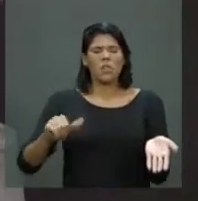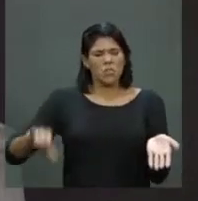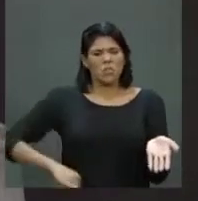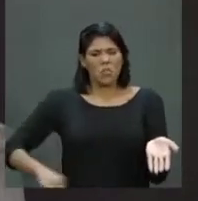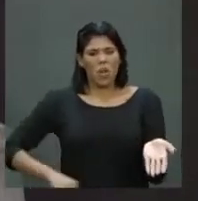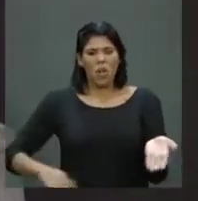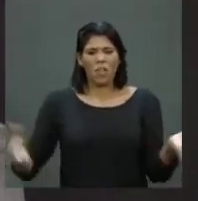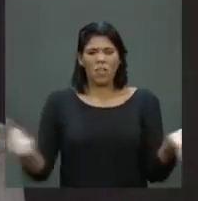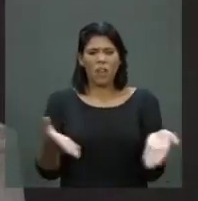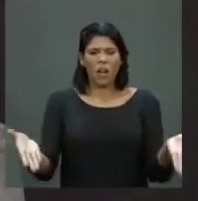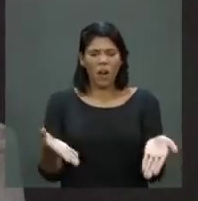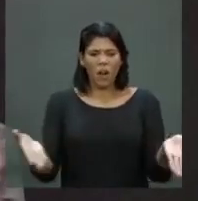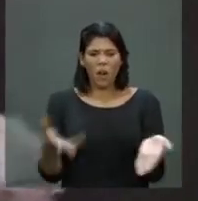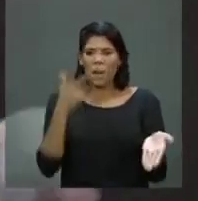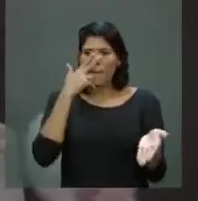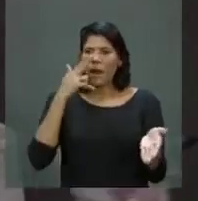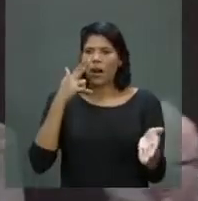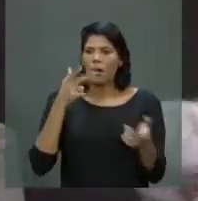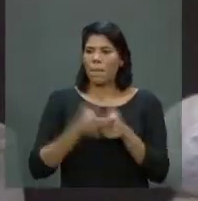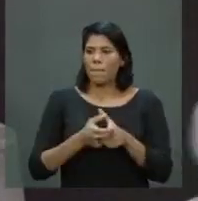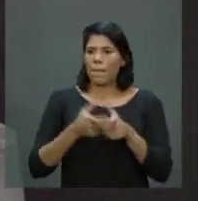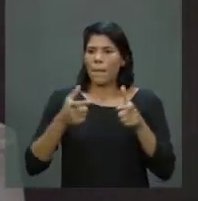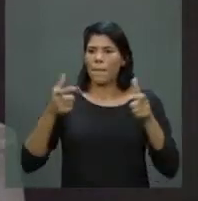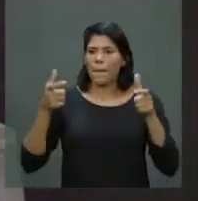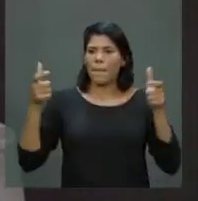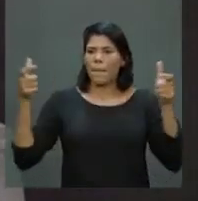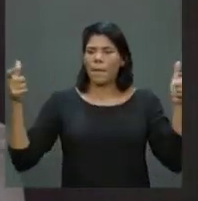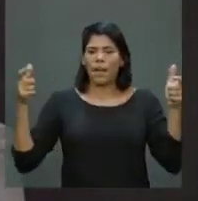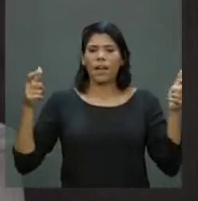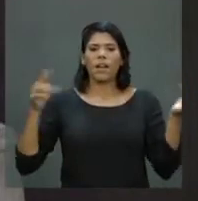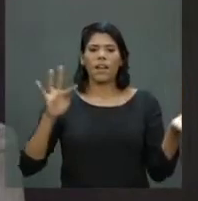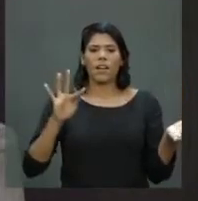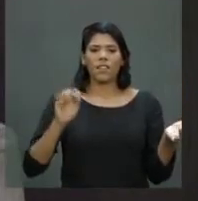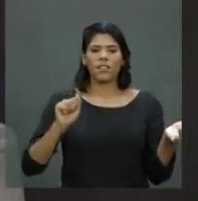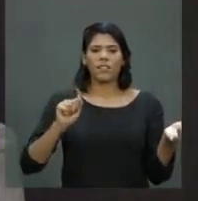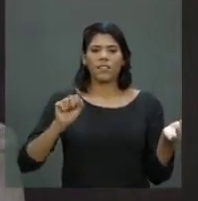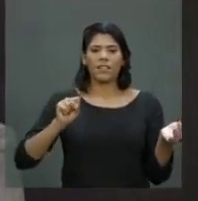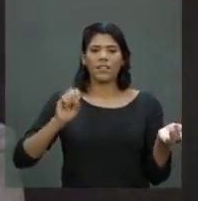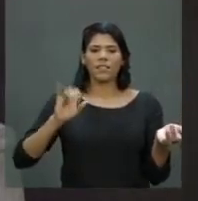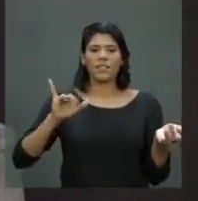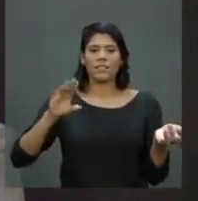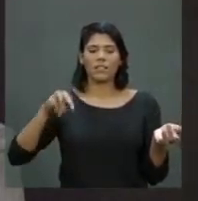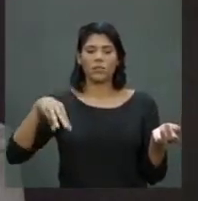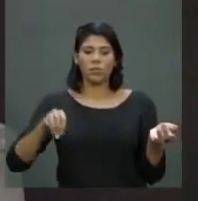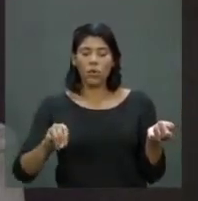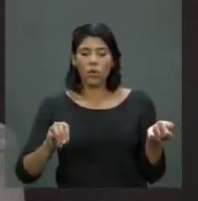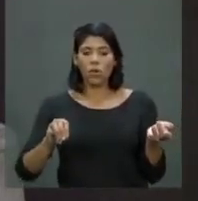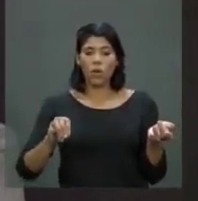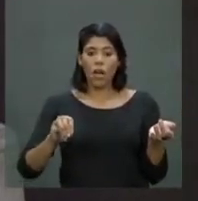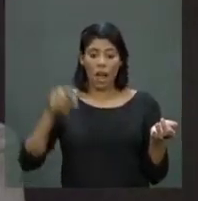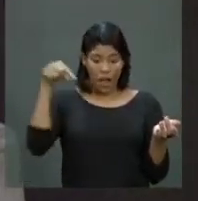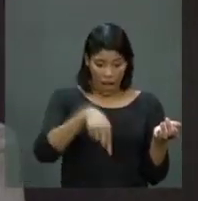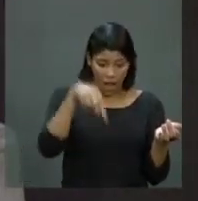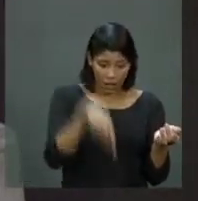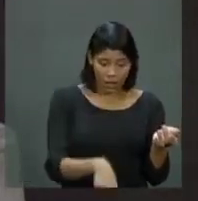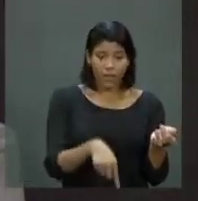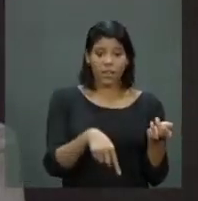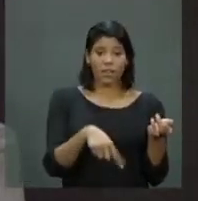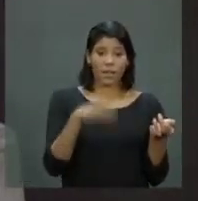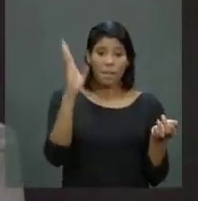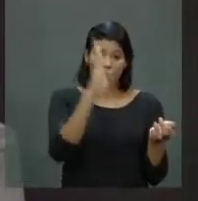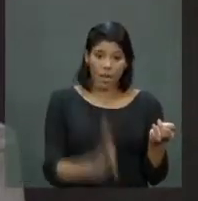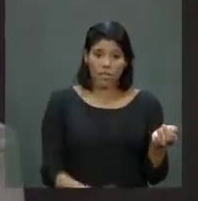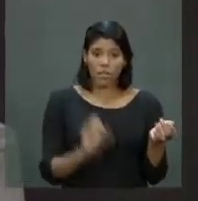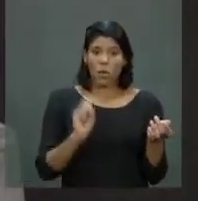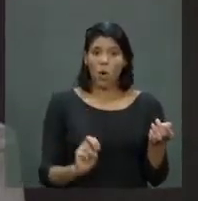neofascismo, sofrem com esse avanço desse populismo autoritário. Seja aqui, seja na América do Norte,